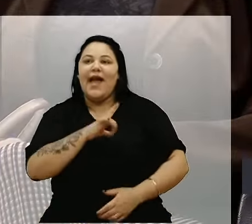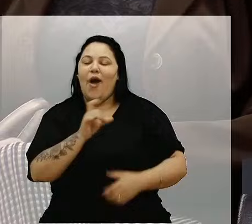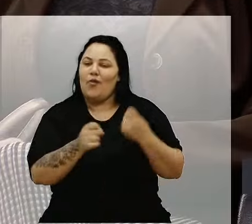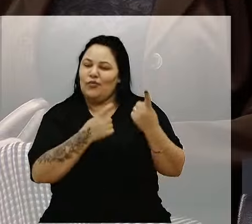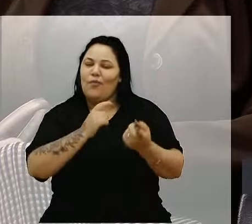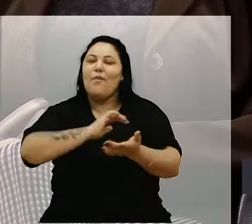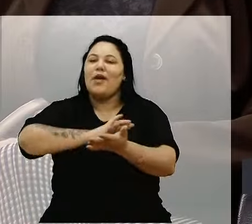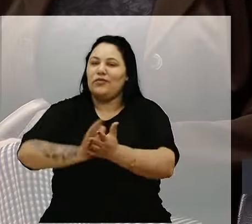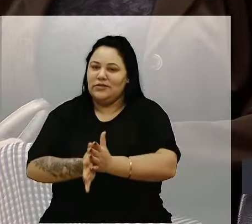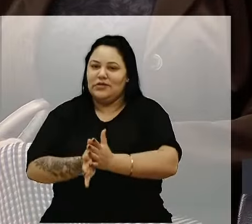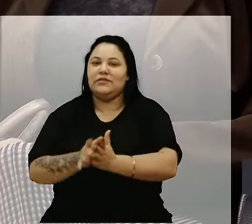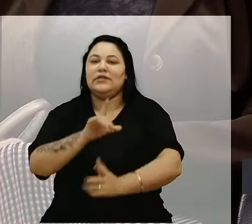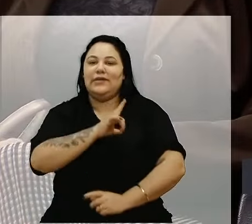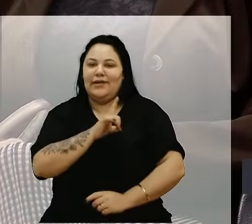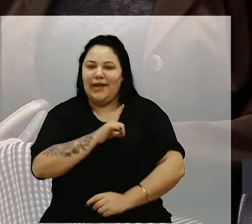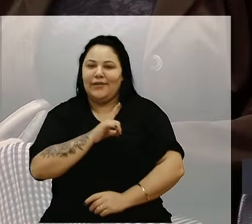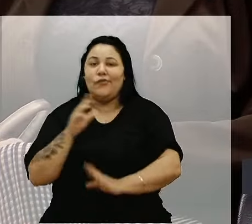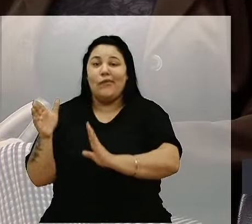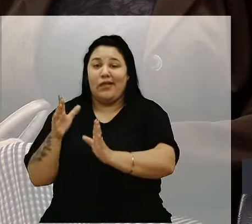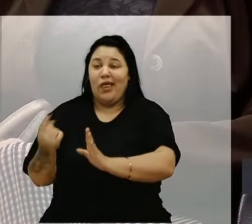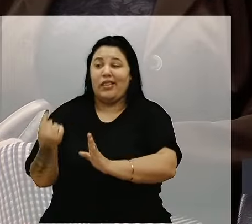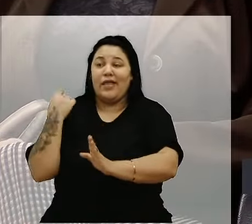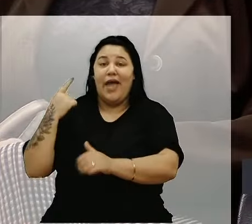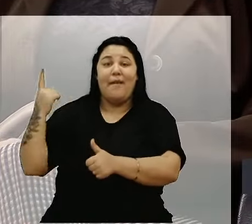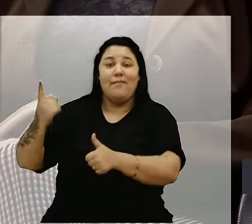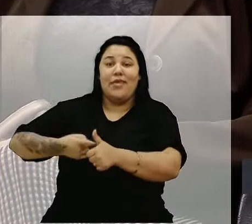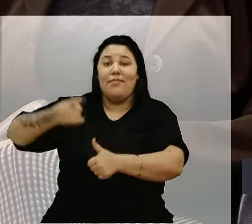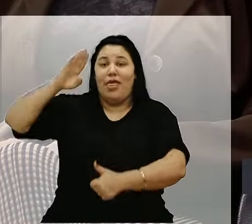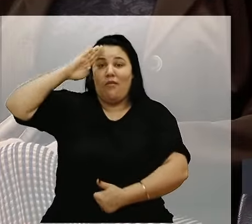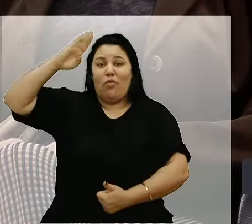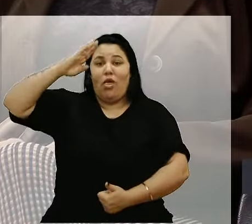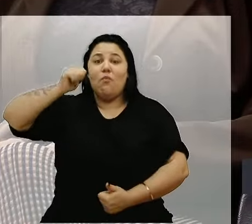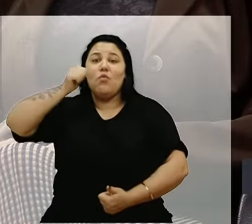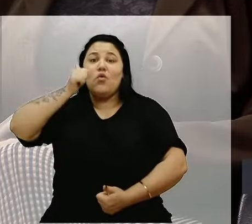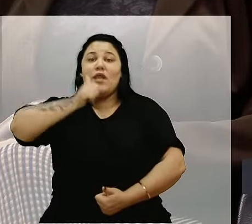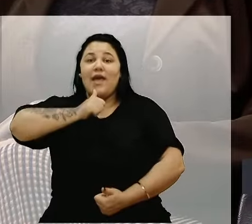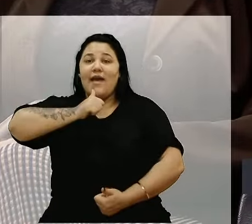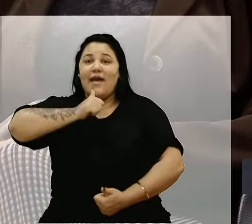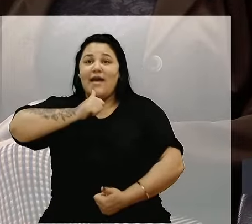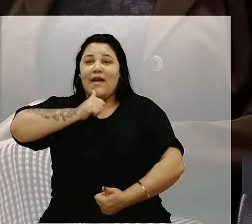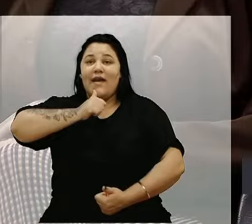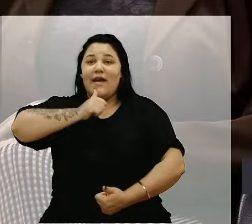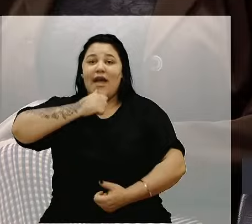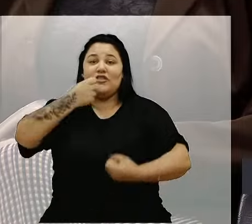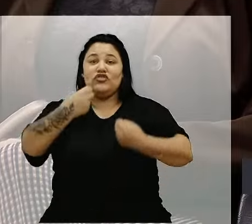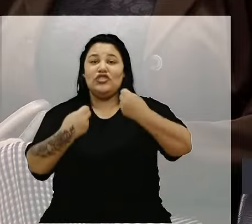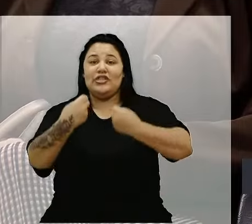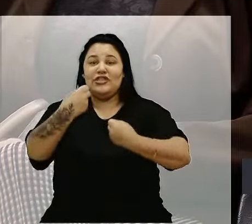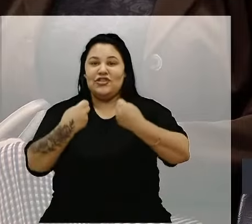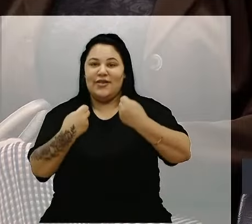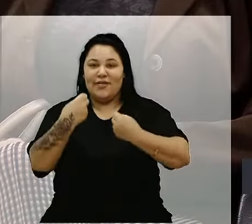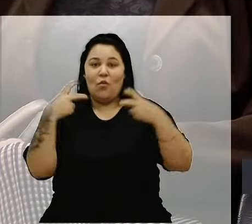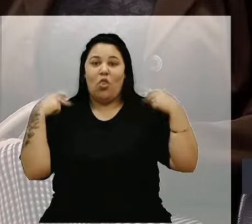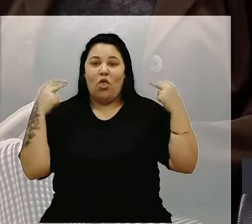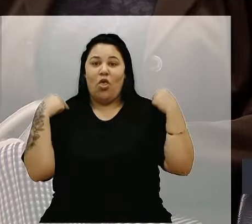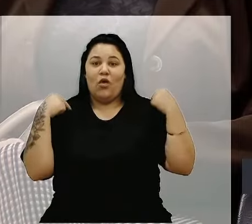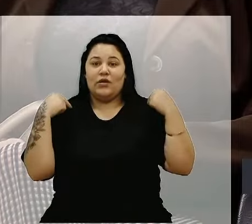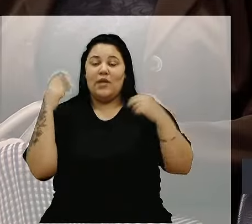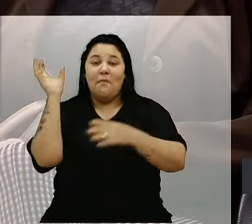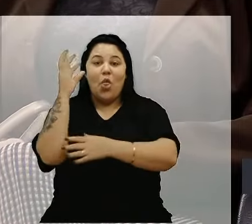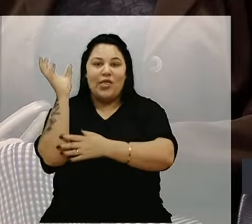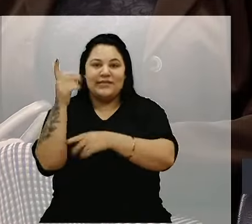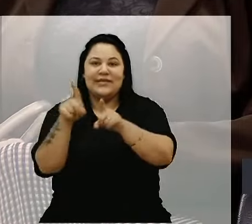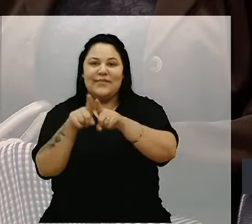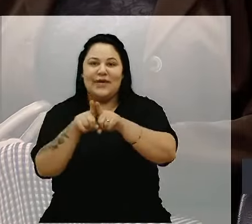havia à época, foi a primeira soldado em Caxias do Sul a dirigir uma viatura. Também porque poucas mulheres